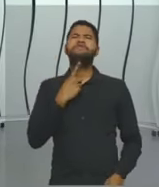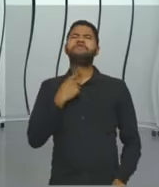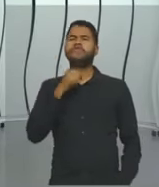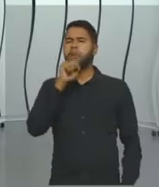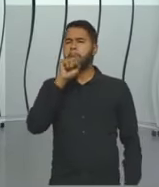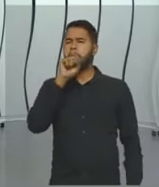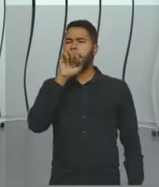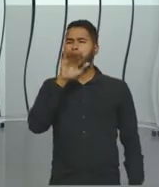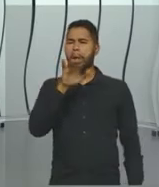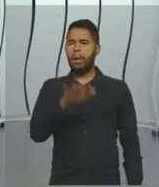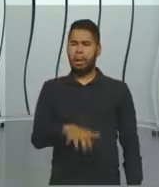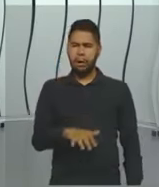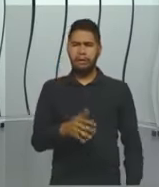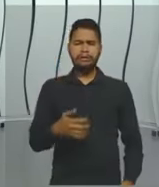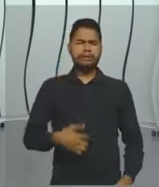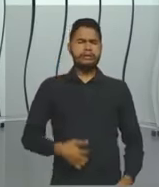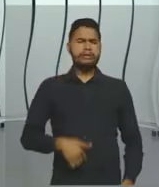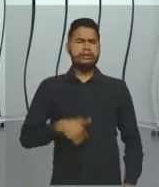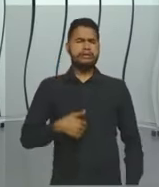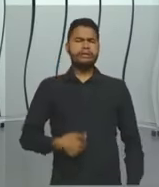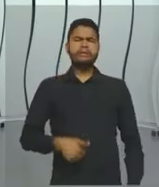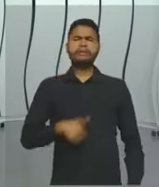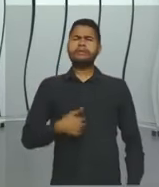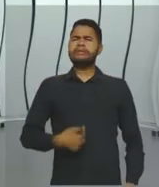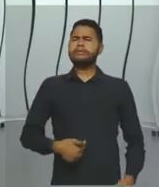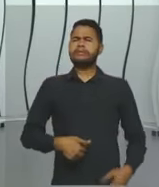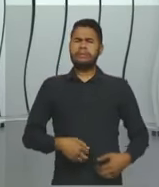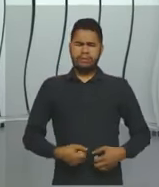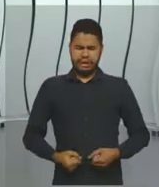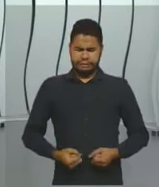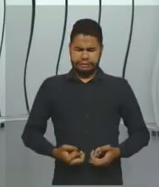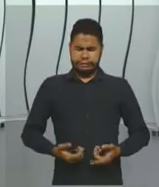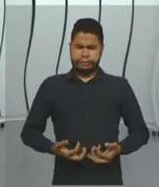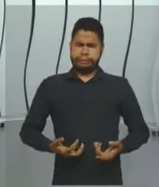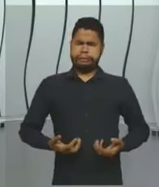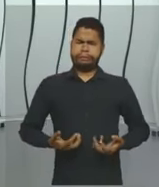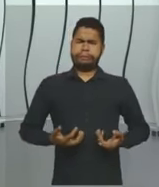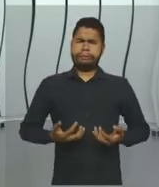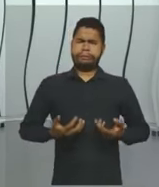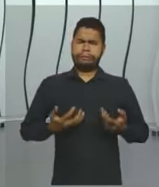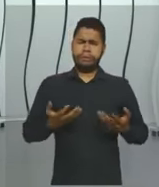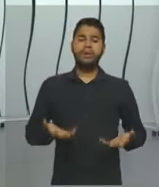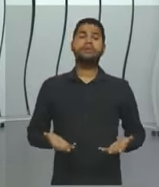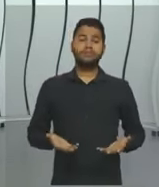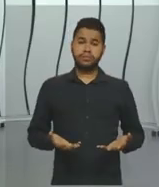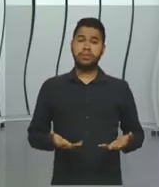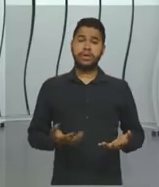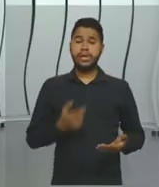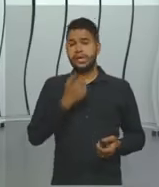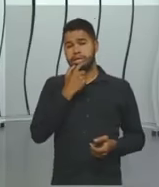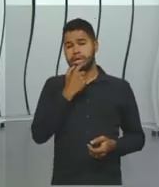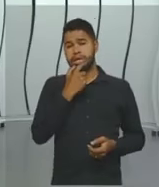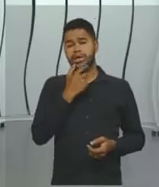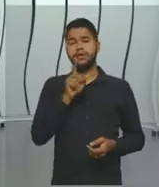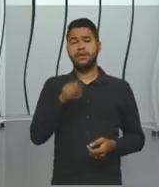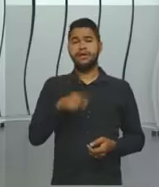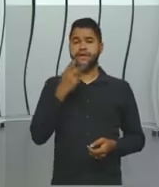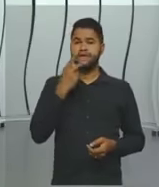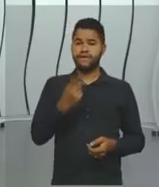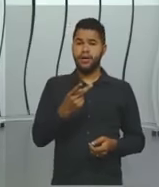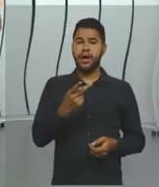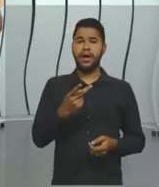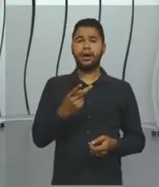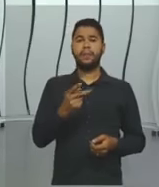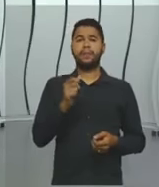coração queimando, porque quando a gente tem azia, parece que toma toda conta de tudo isso aqui. Então, em inglês, a gente fala